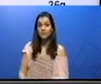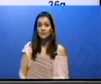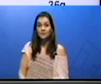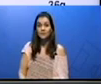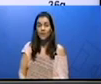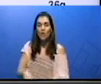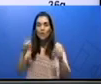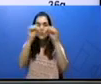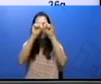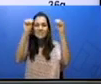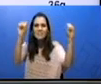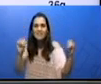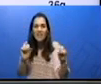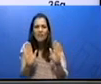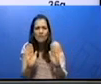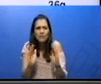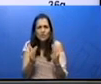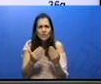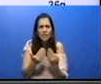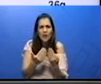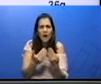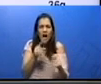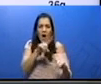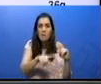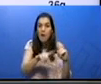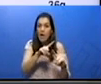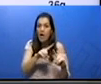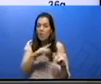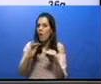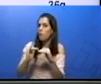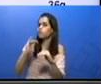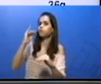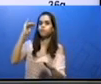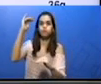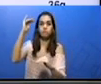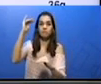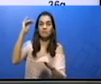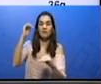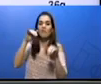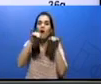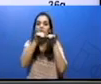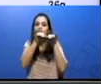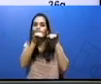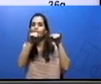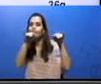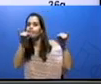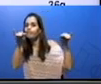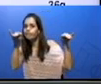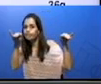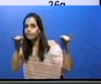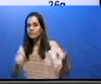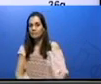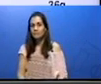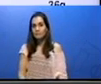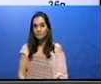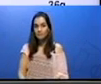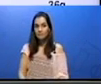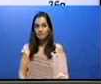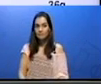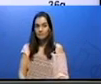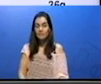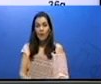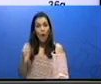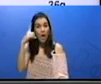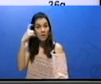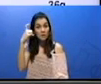sistema fechado a quantidade de matéria não é alterada. A massa dos reagentes é igual à massa dos produtos, e essa